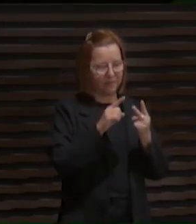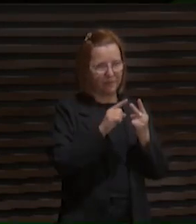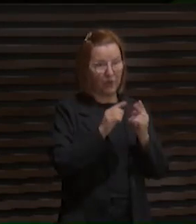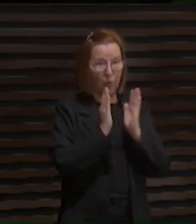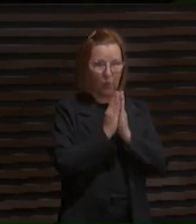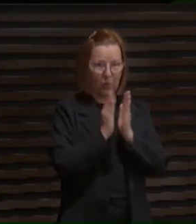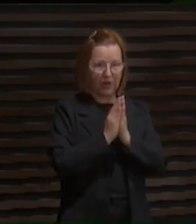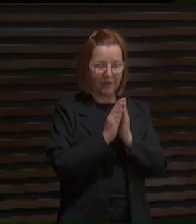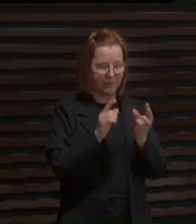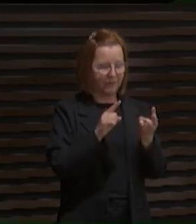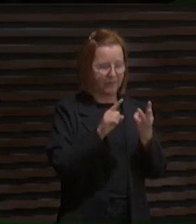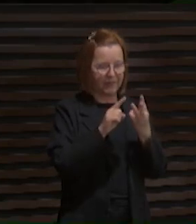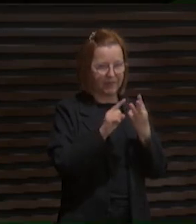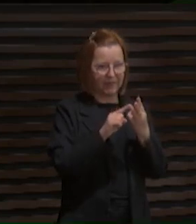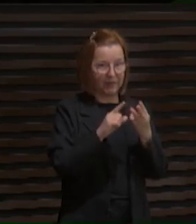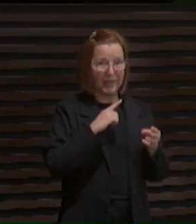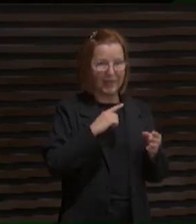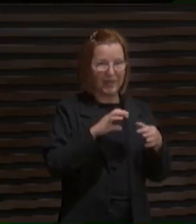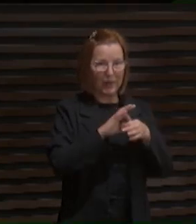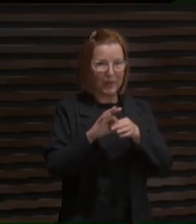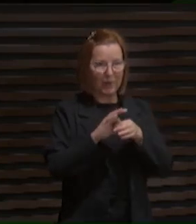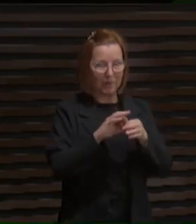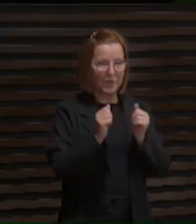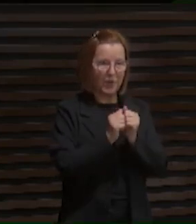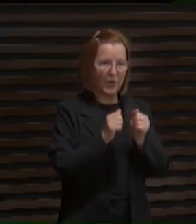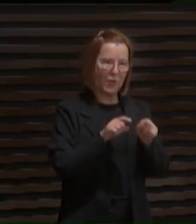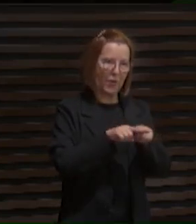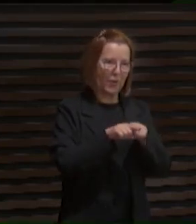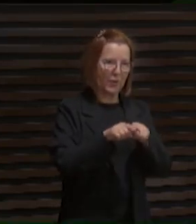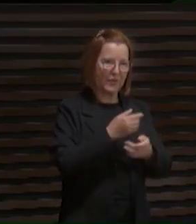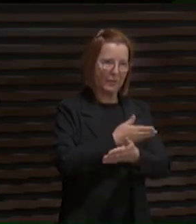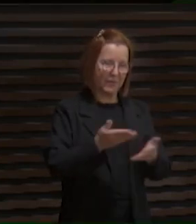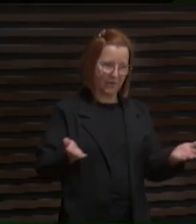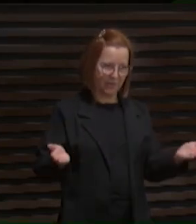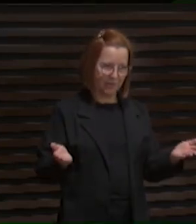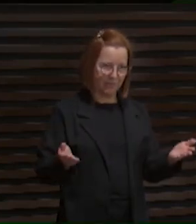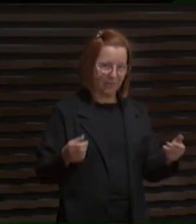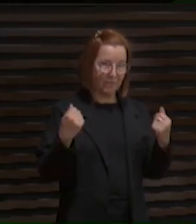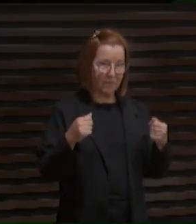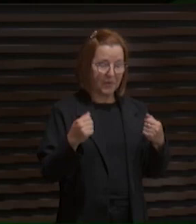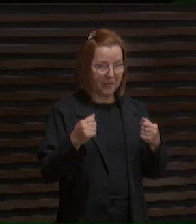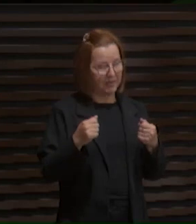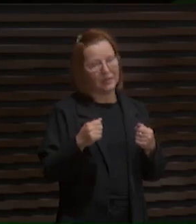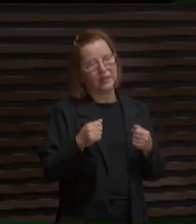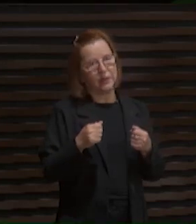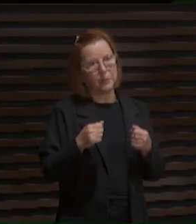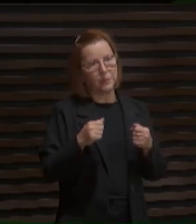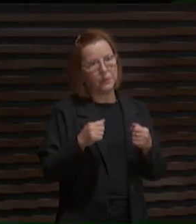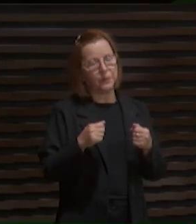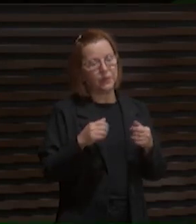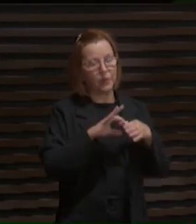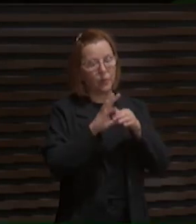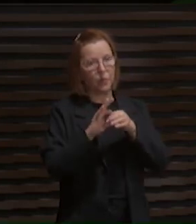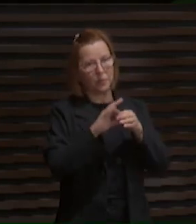palavra de Deus. É ter comunhão com o Senhor em oração e comunhão com os santos. Assim, nós vamos manter